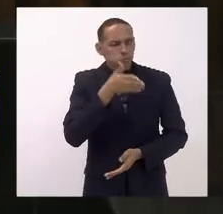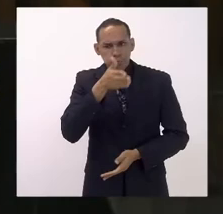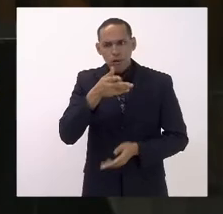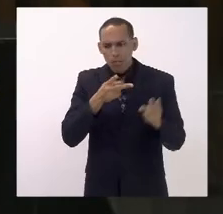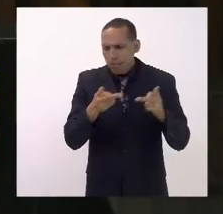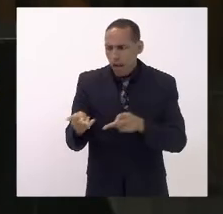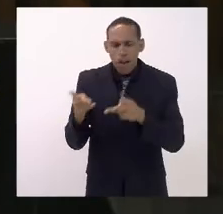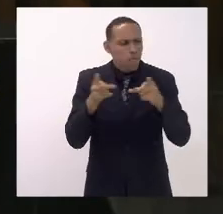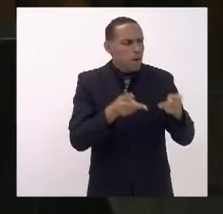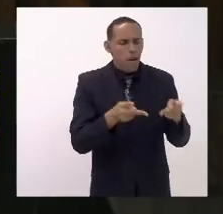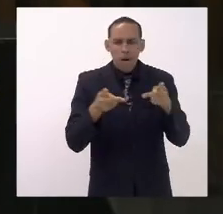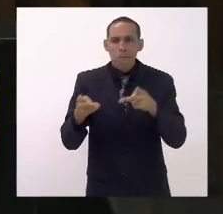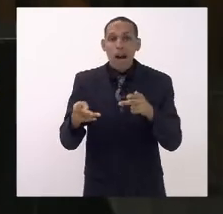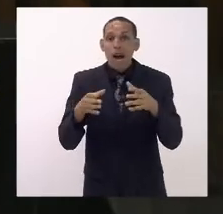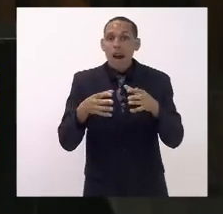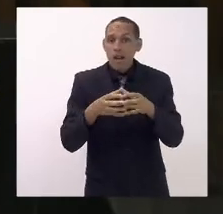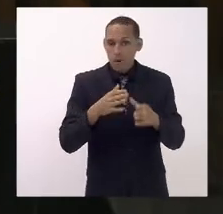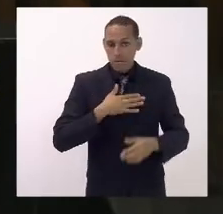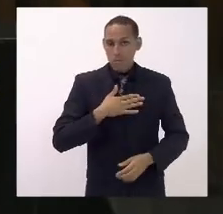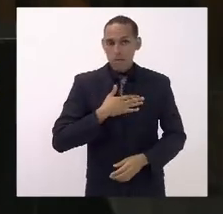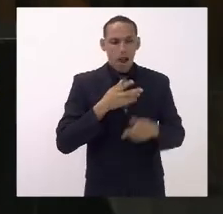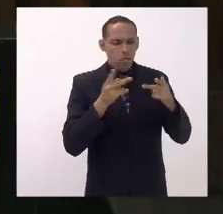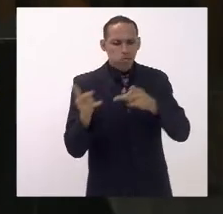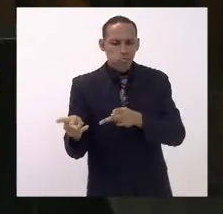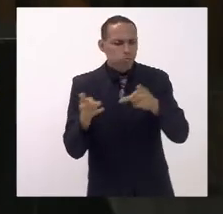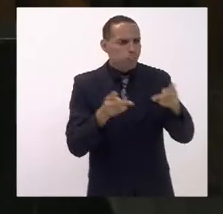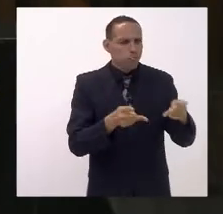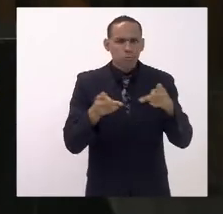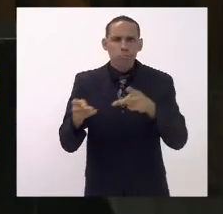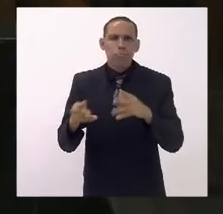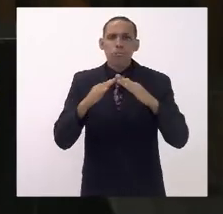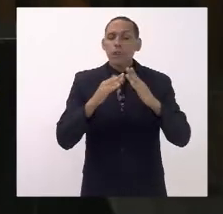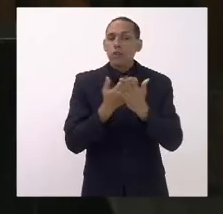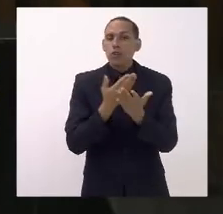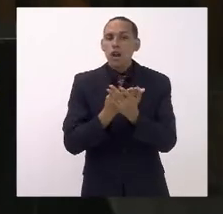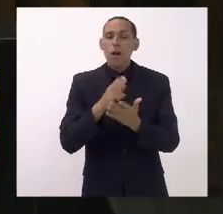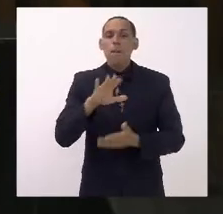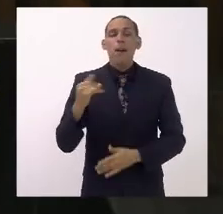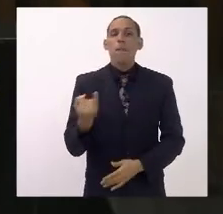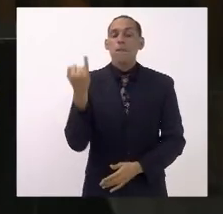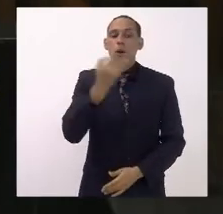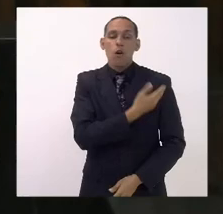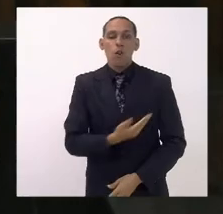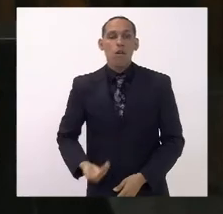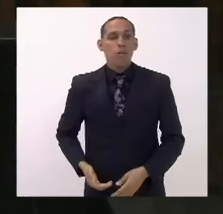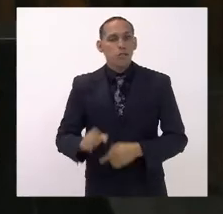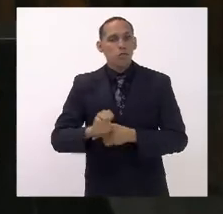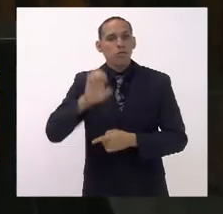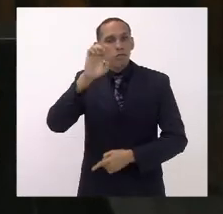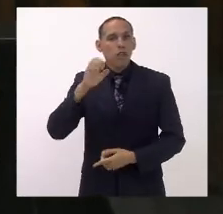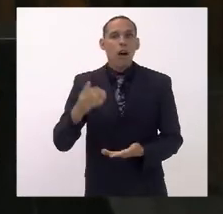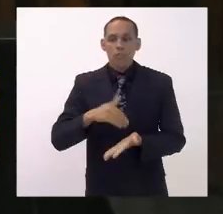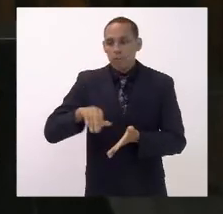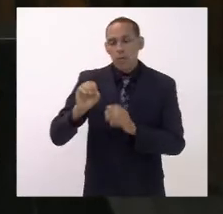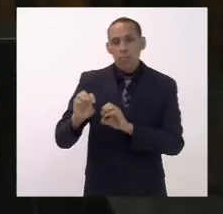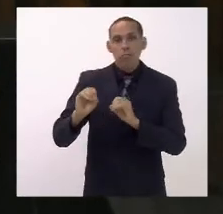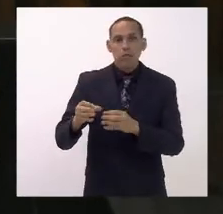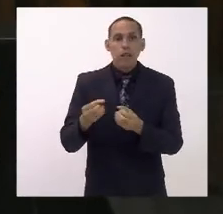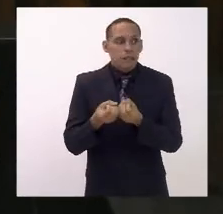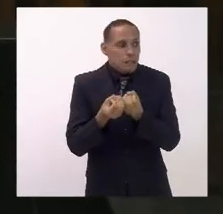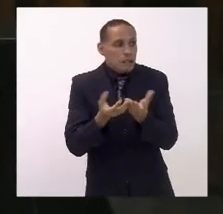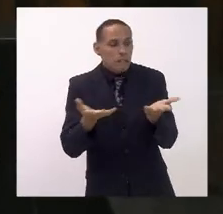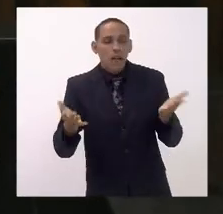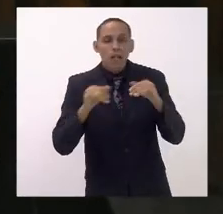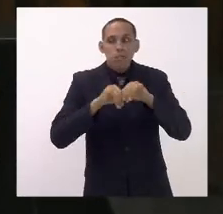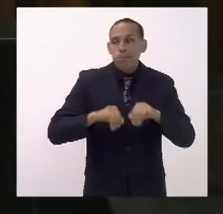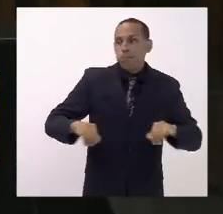a minha equipe já visitou escolas. É muito importante que o governo do Estado e que a Secretaria de Educação passe orientação para as escolas, diga como